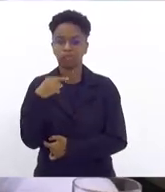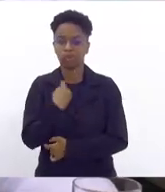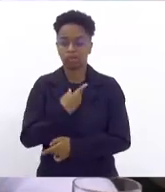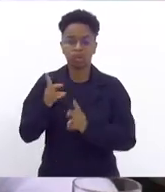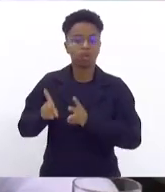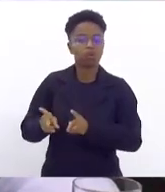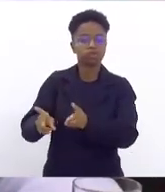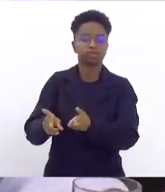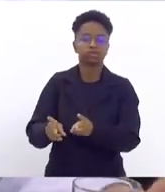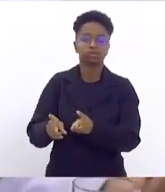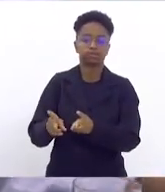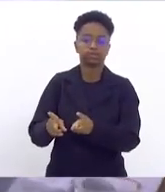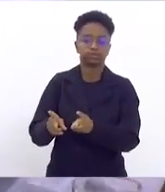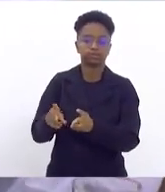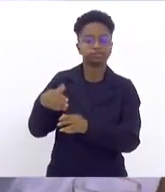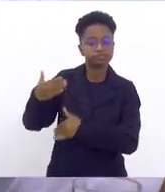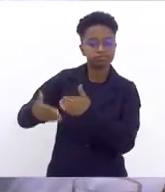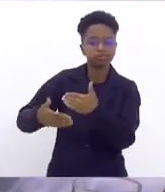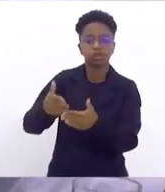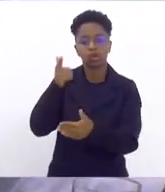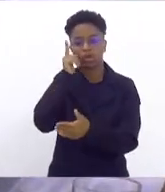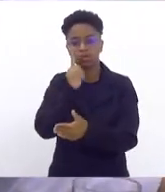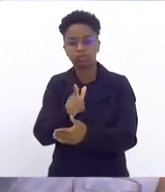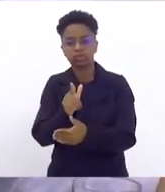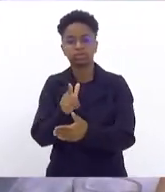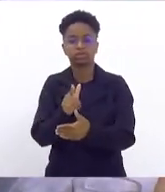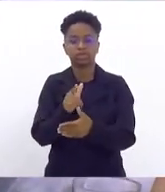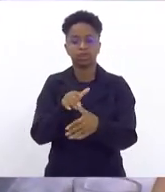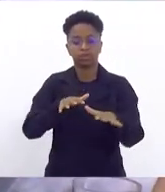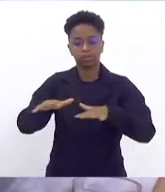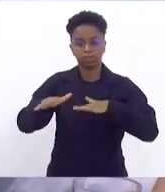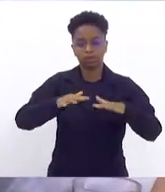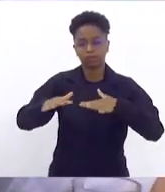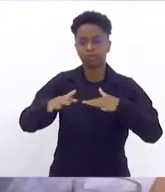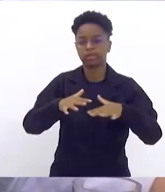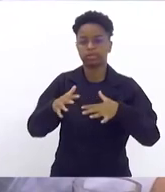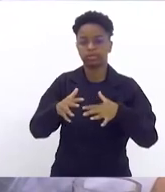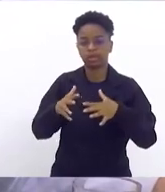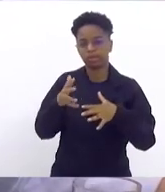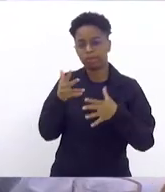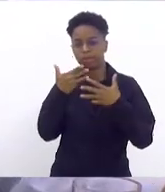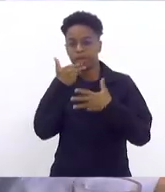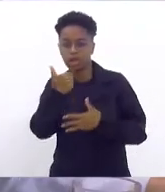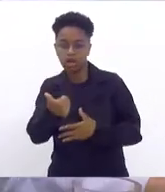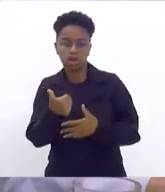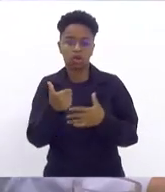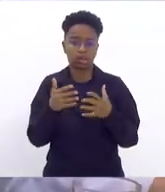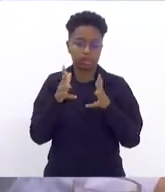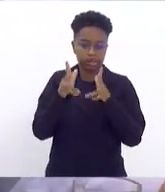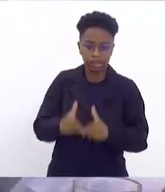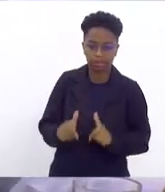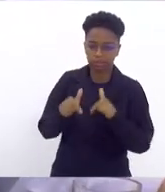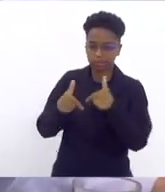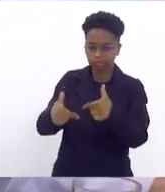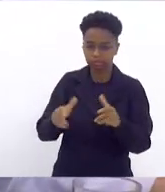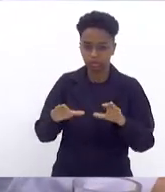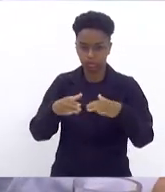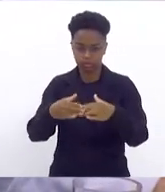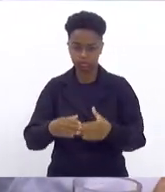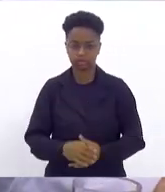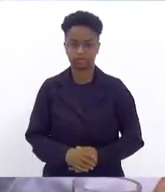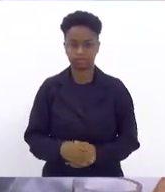conseguir caminhar para uma mobilidade mais limpa, mais eficiente, mais coletiva. Então,